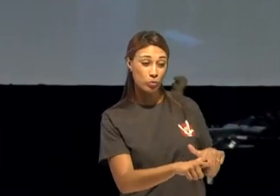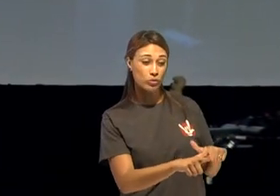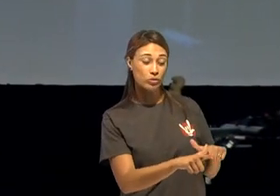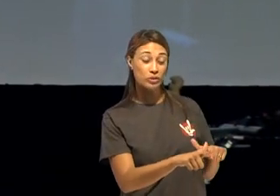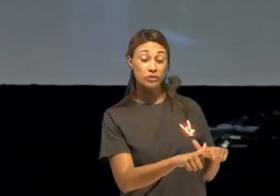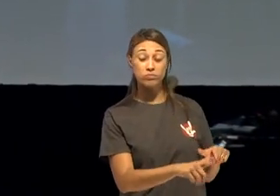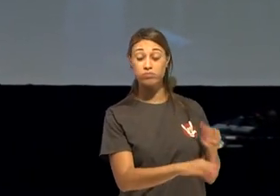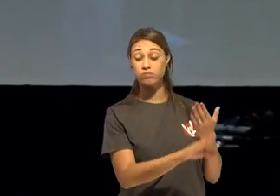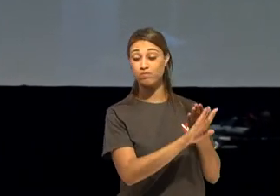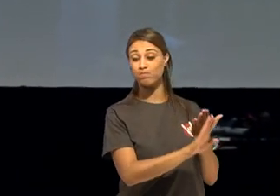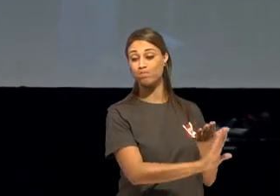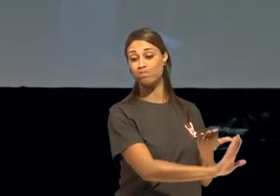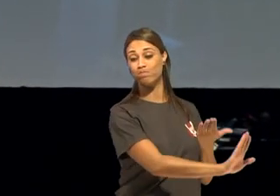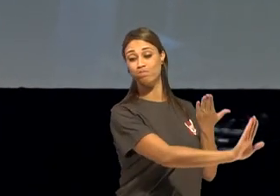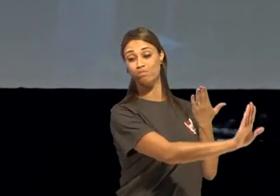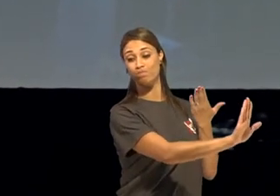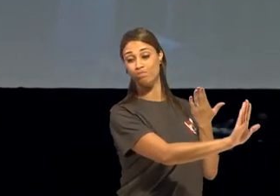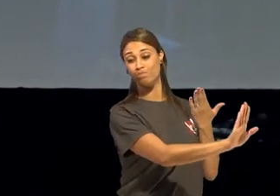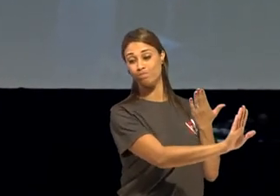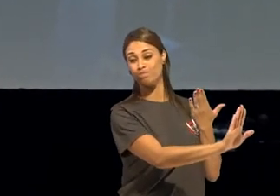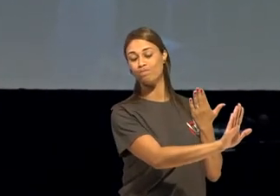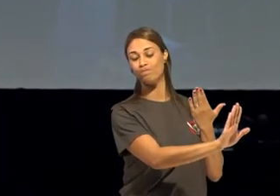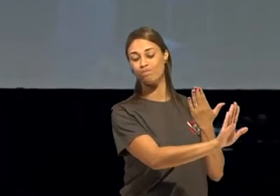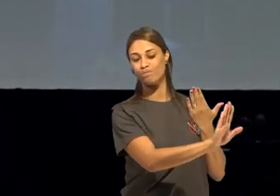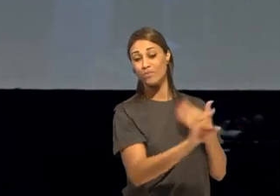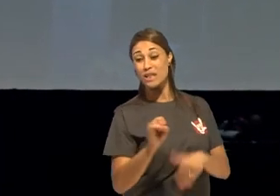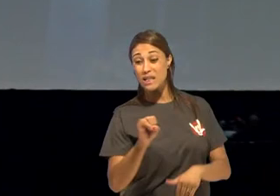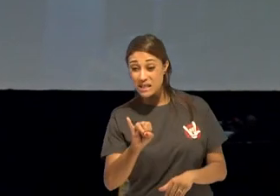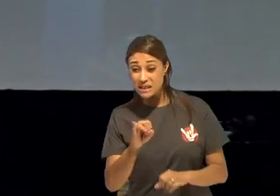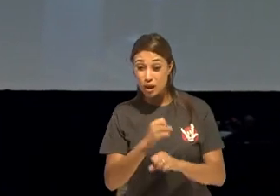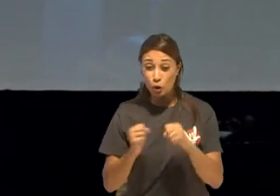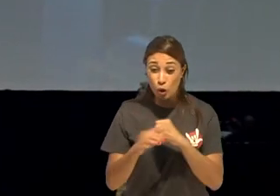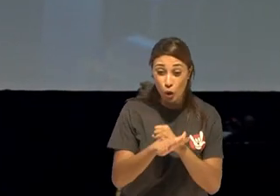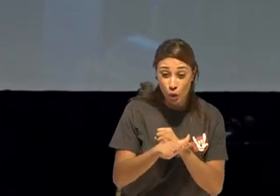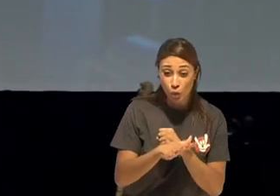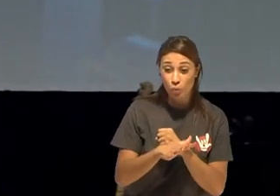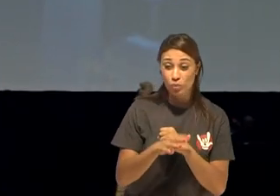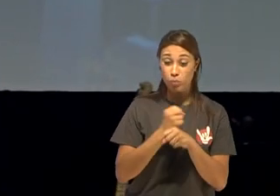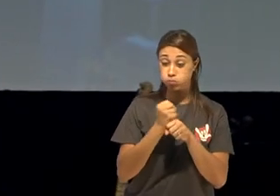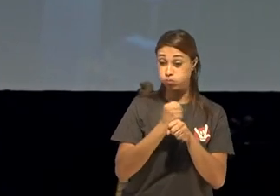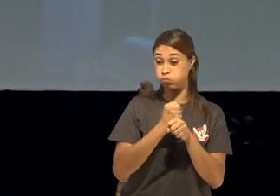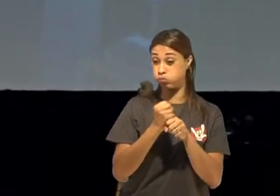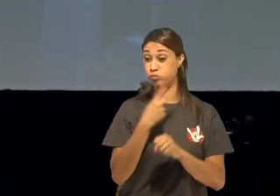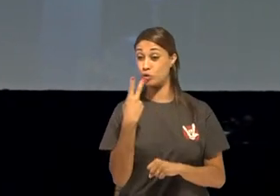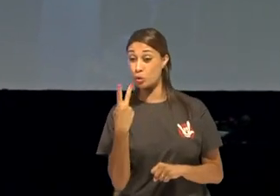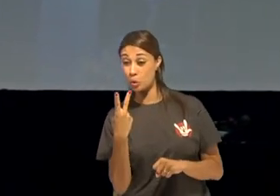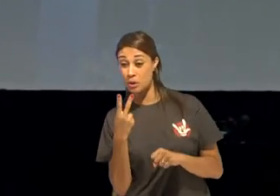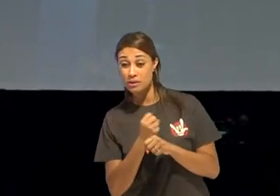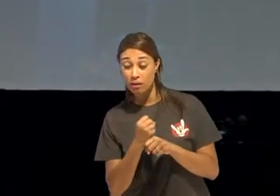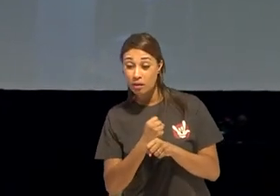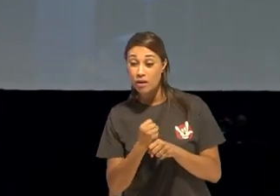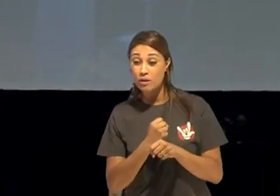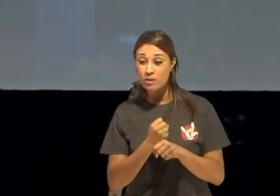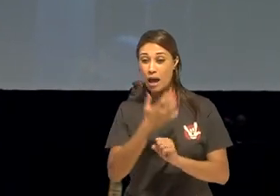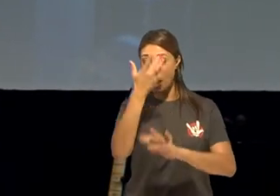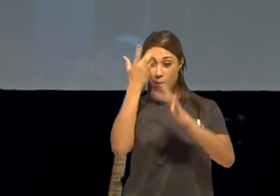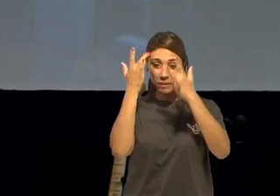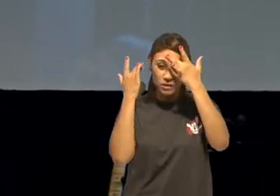se o corona durar 2 anos e eu não chamar essa pessoa, durante 2 anos ela fica sem falar